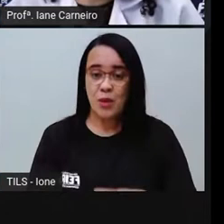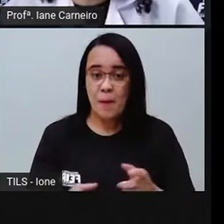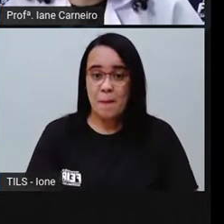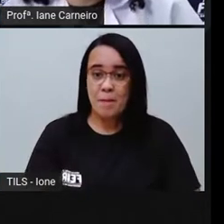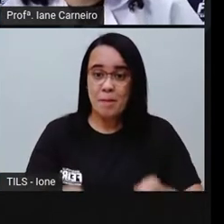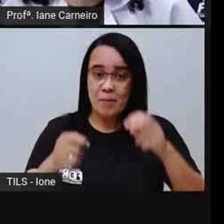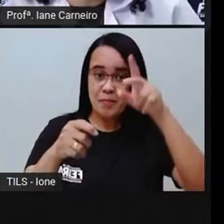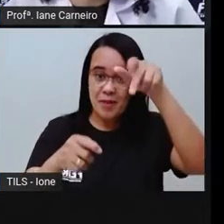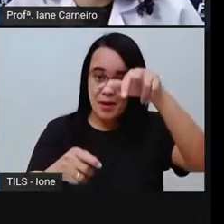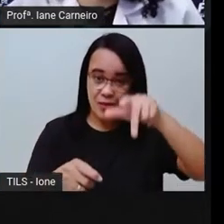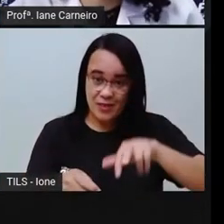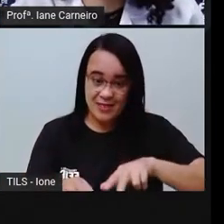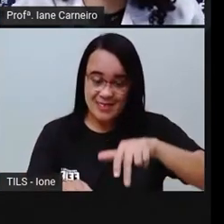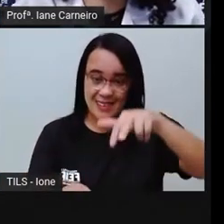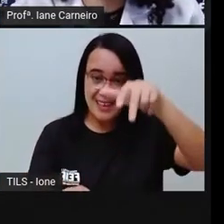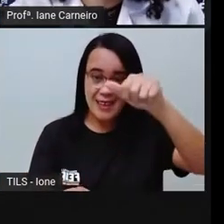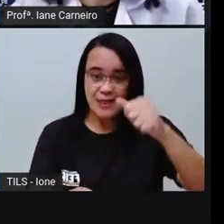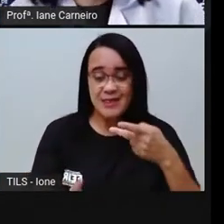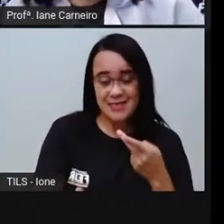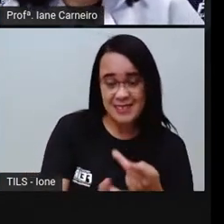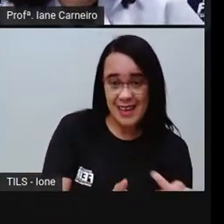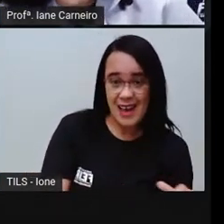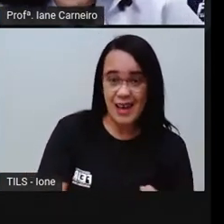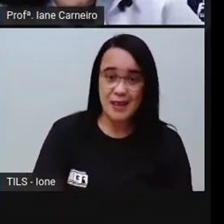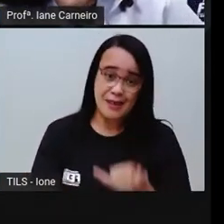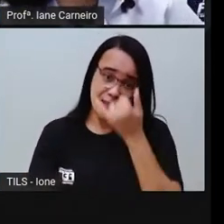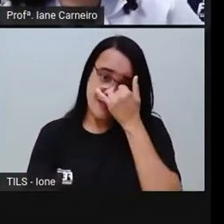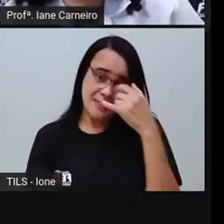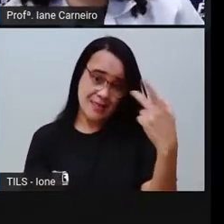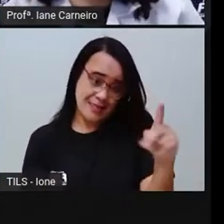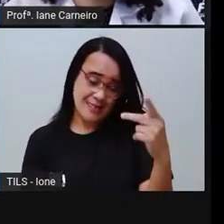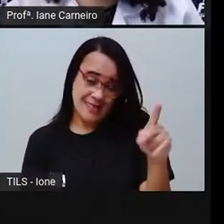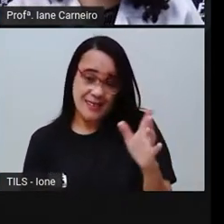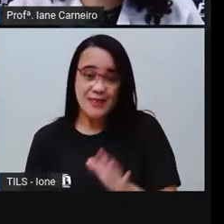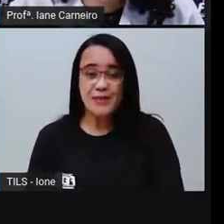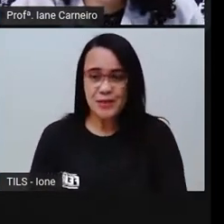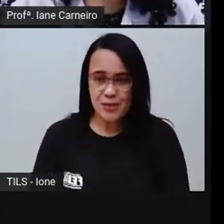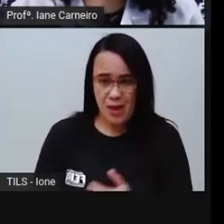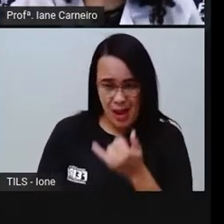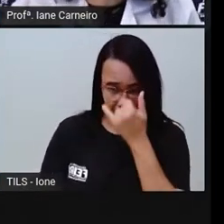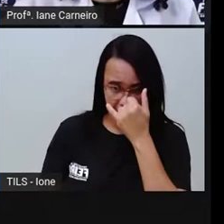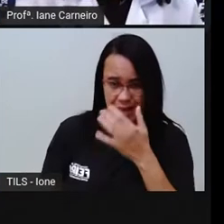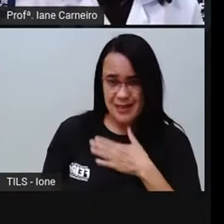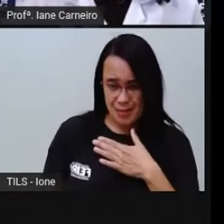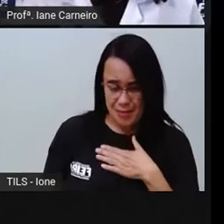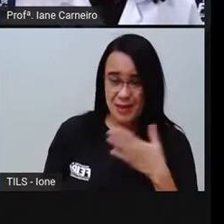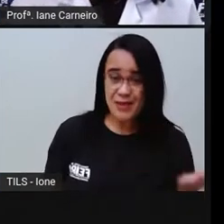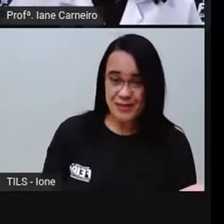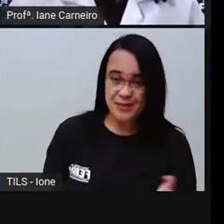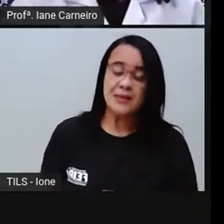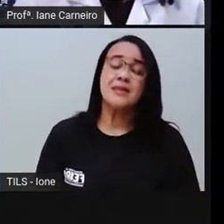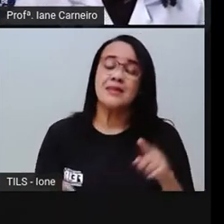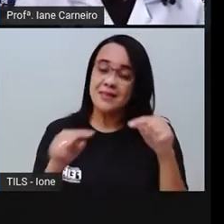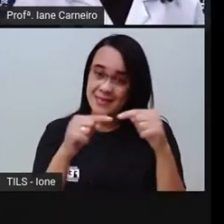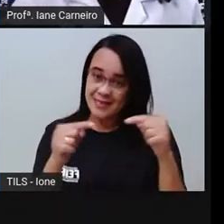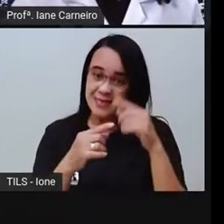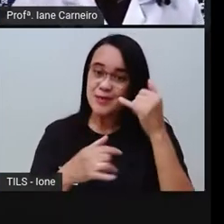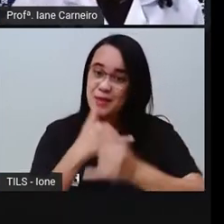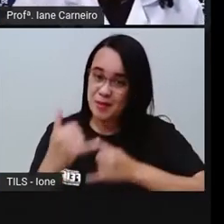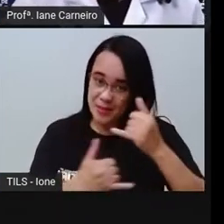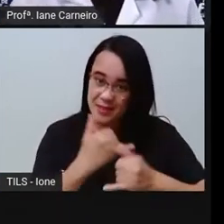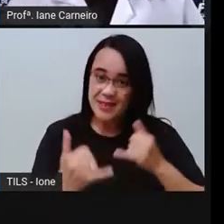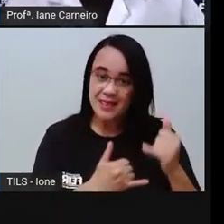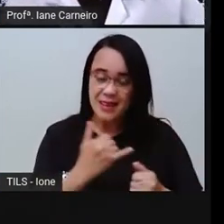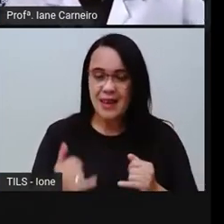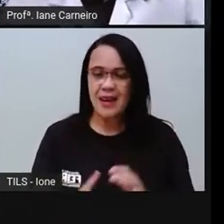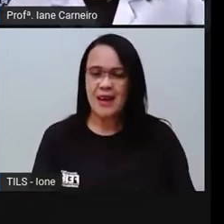escada e se eu cair o azar é seu o azar é meu né então é uma linda também que a gente vai brincando e como é que a